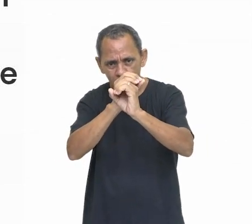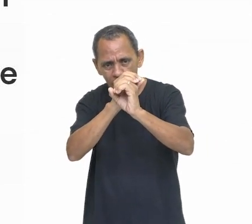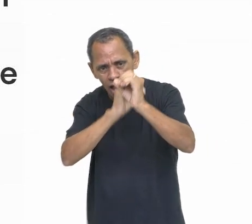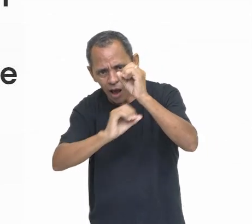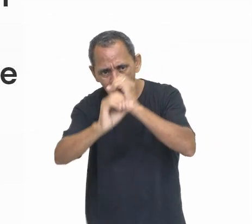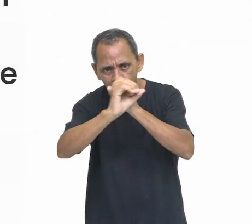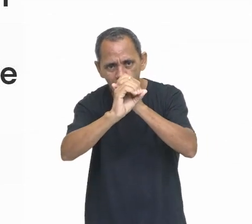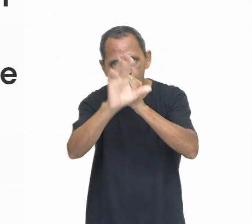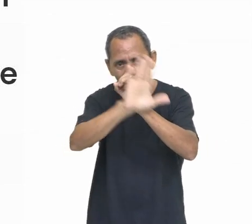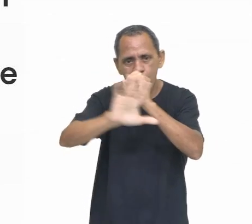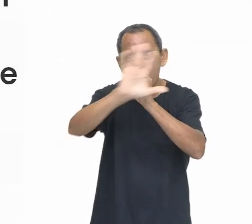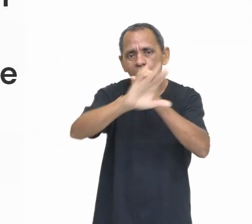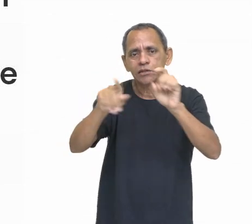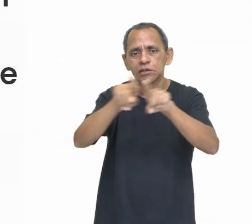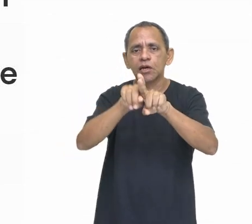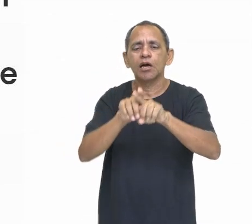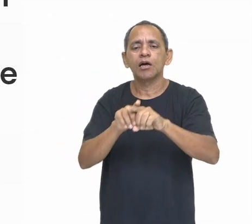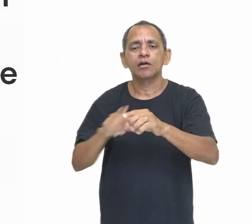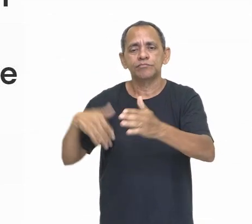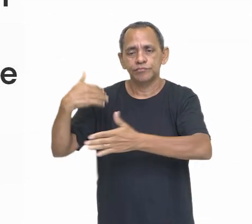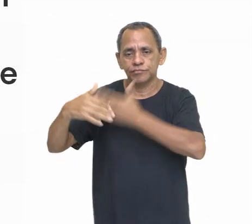um sistema numérico